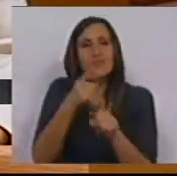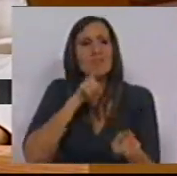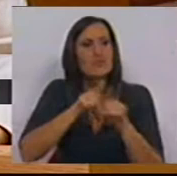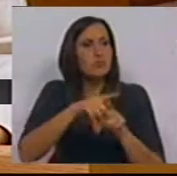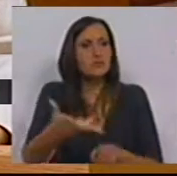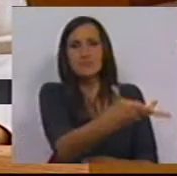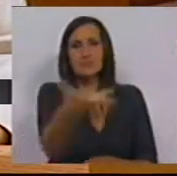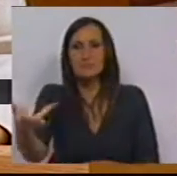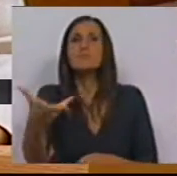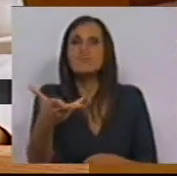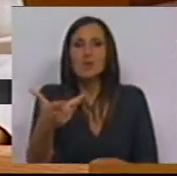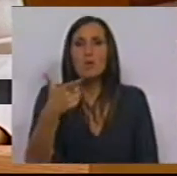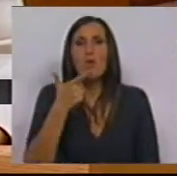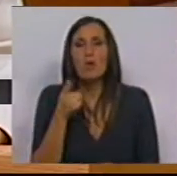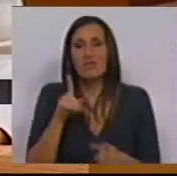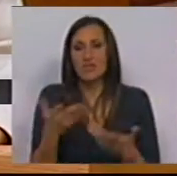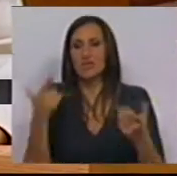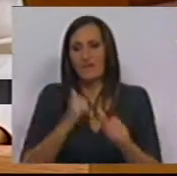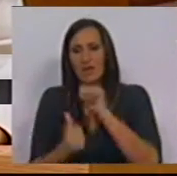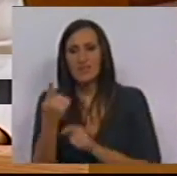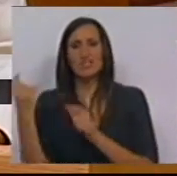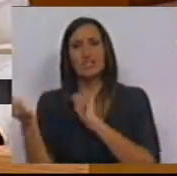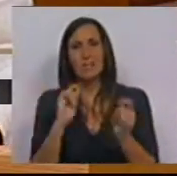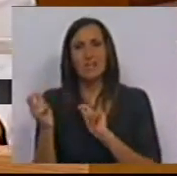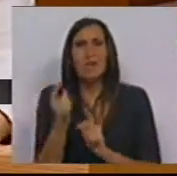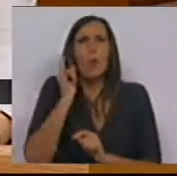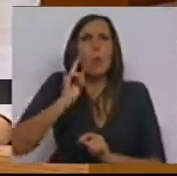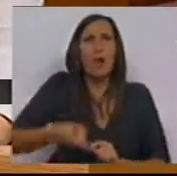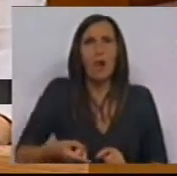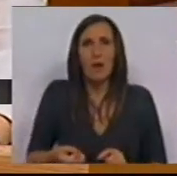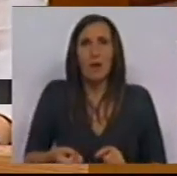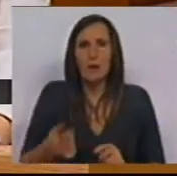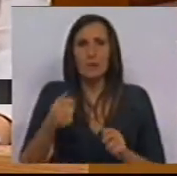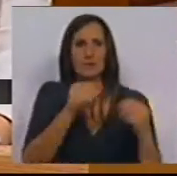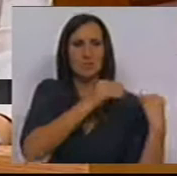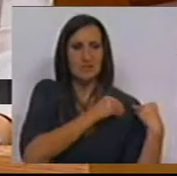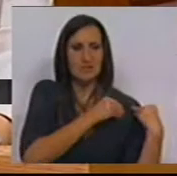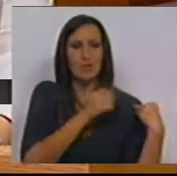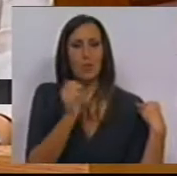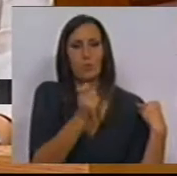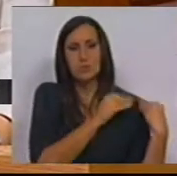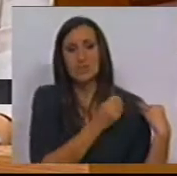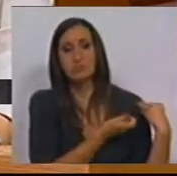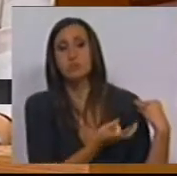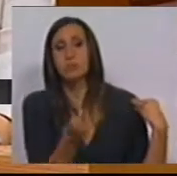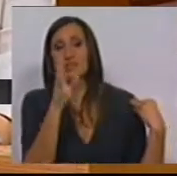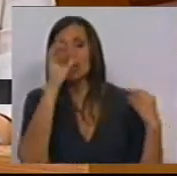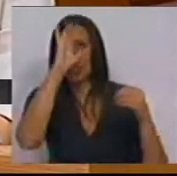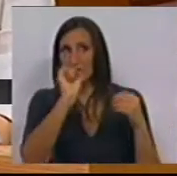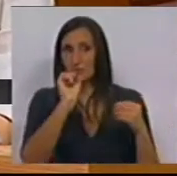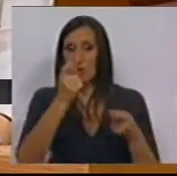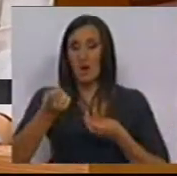da nação a voltarem a debater sobre qual deve ser o papel ou papéis do Estado, se o